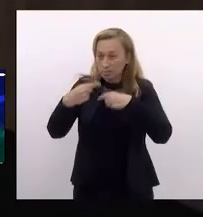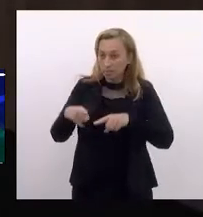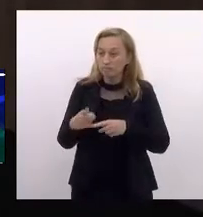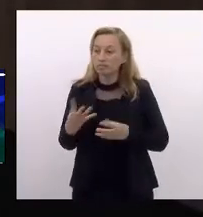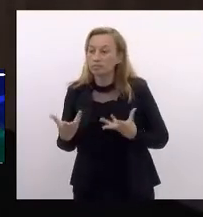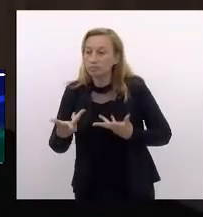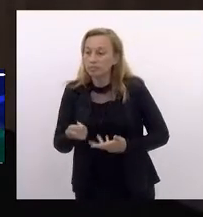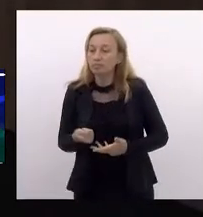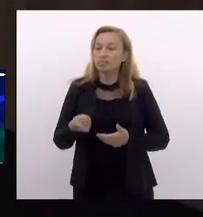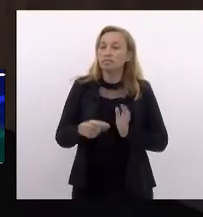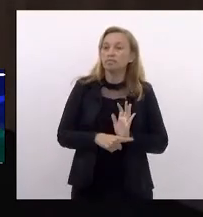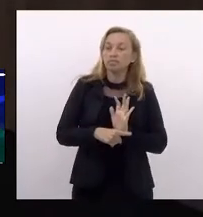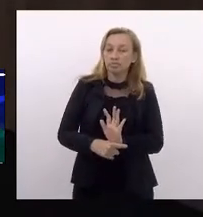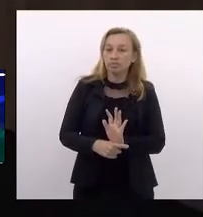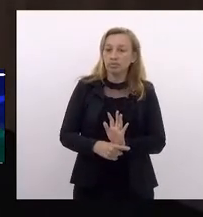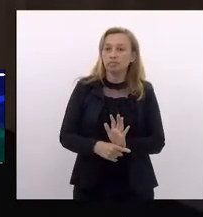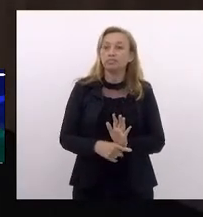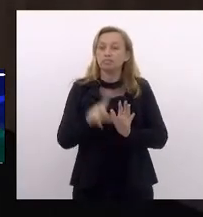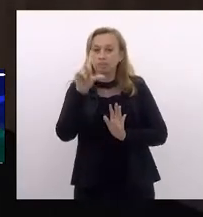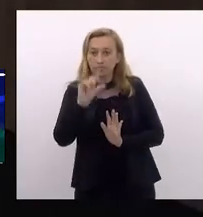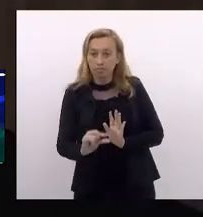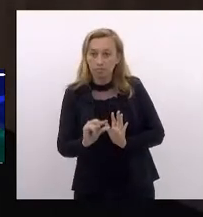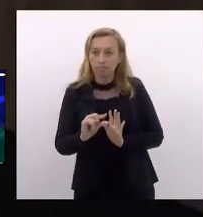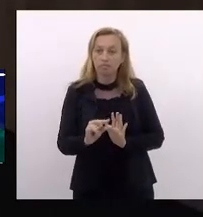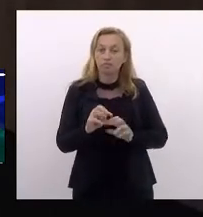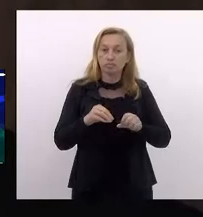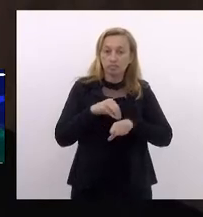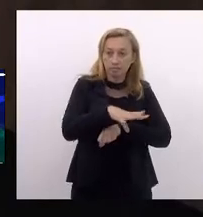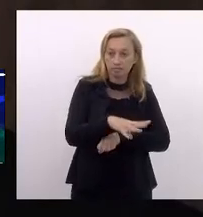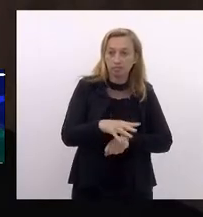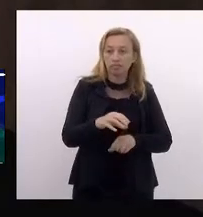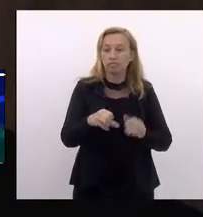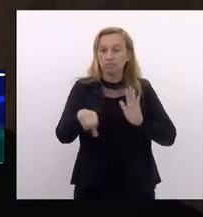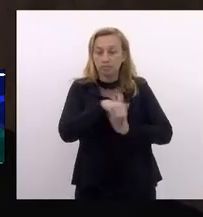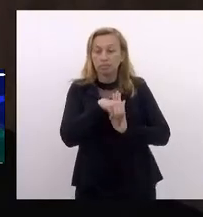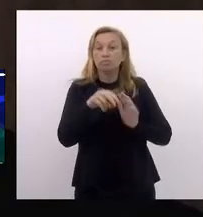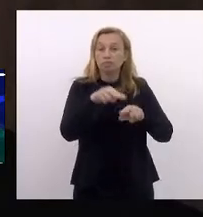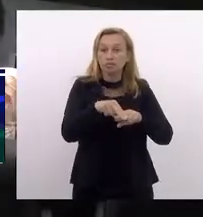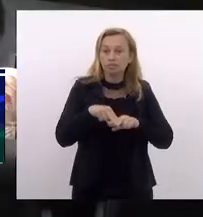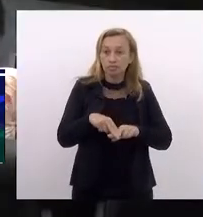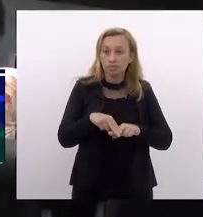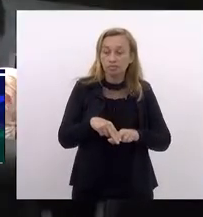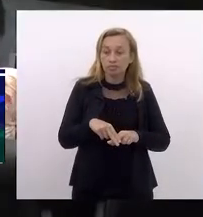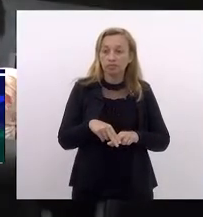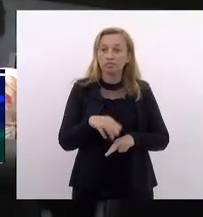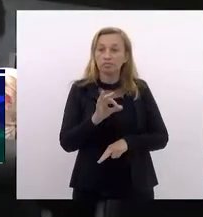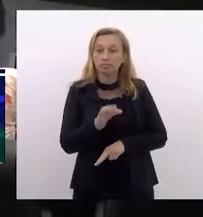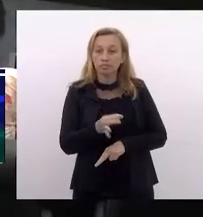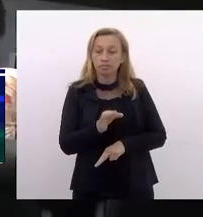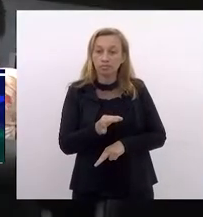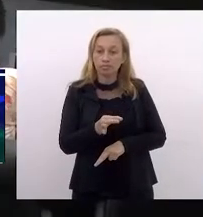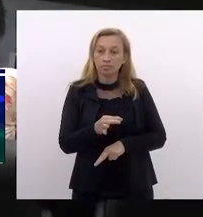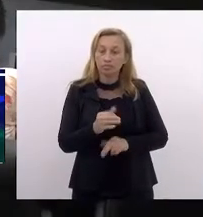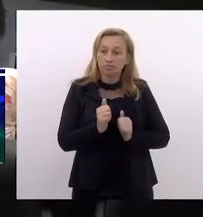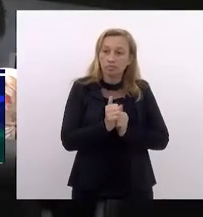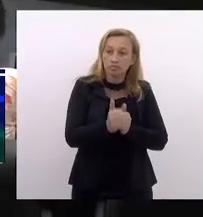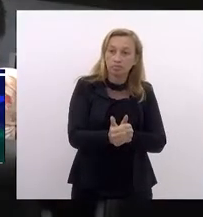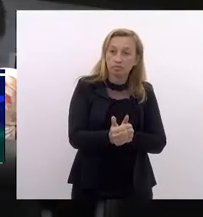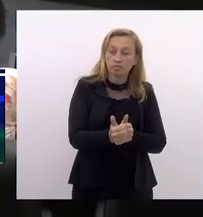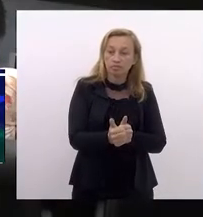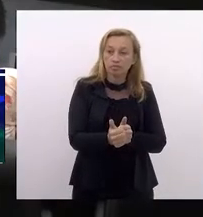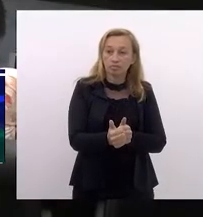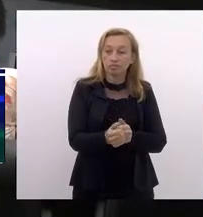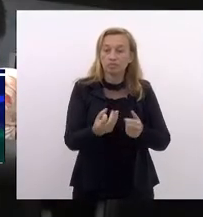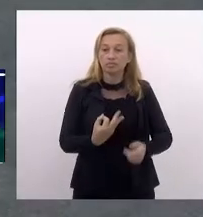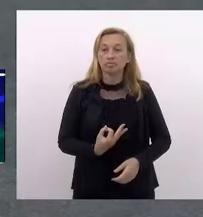qualidade no atendimento e na redução dos indicadores criminais por isso é meritório o encaminhamento